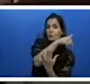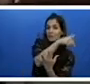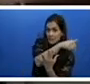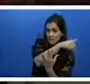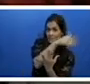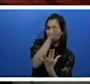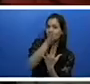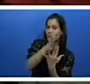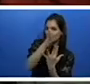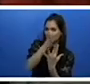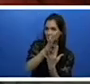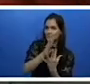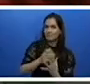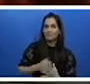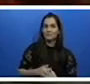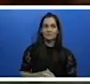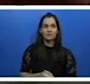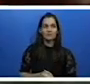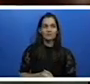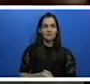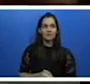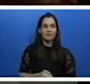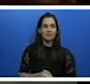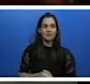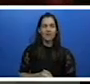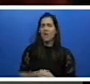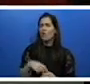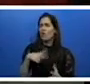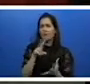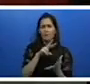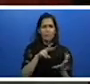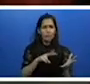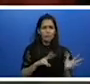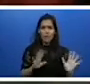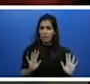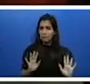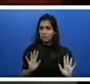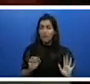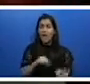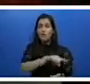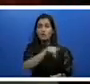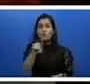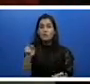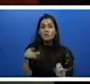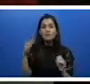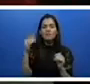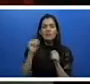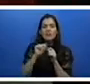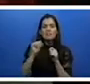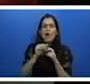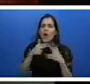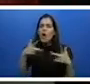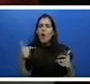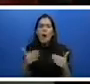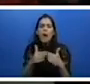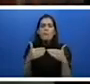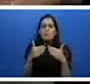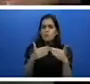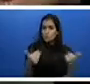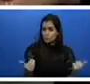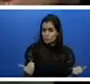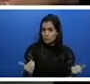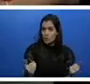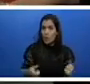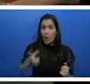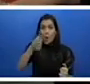Números decimais é a régua. Pessoal, não vou nem ficar lendo aqui, é só para vocês fazerem o que eu estou pedindo, para vocês observarem